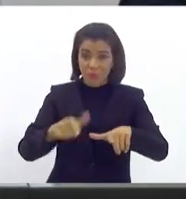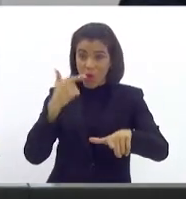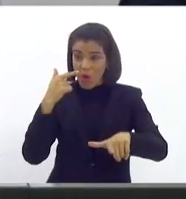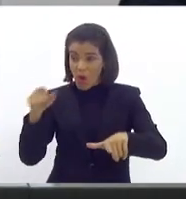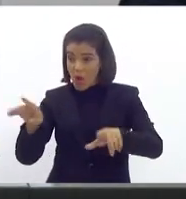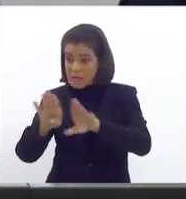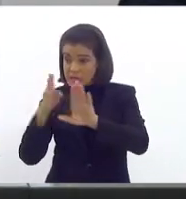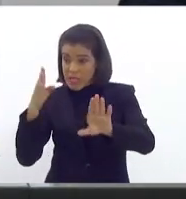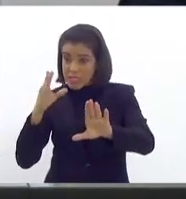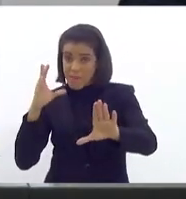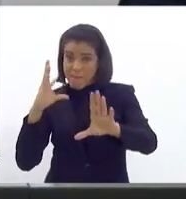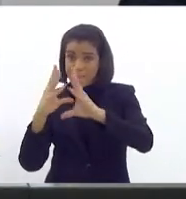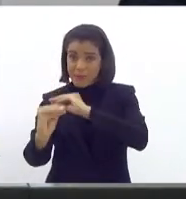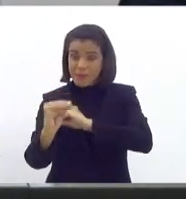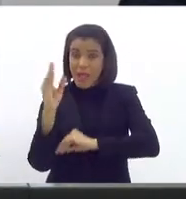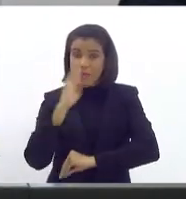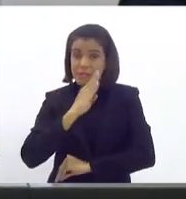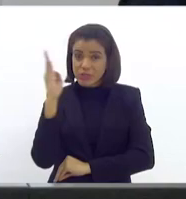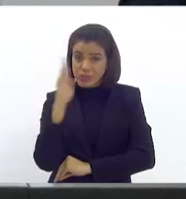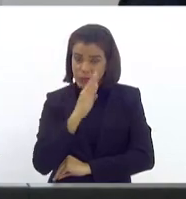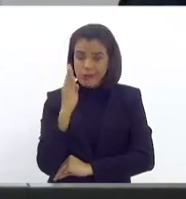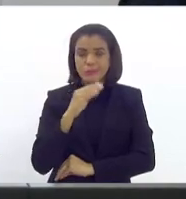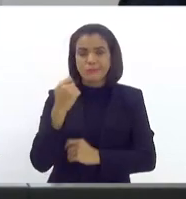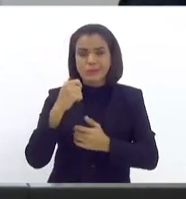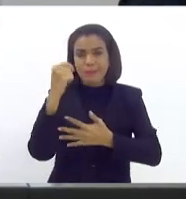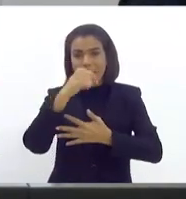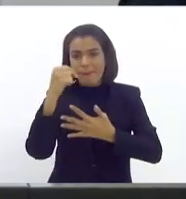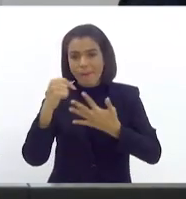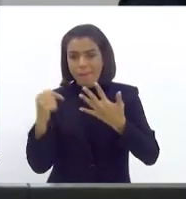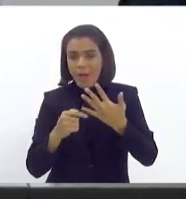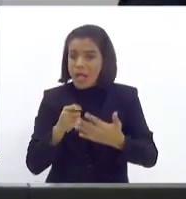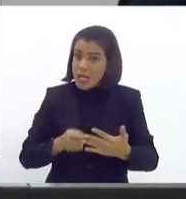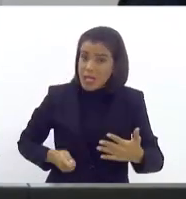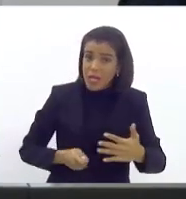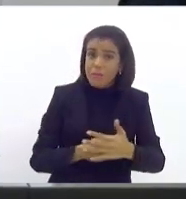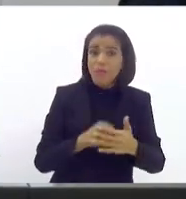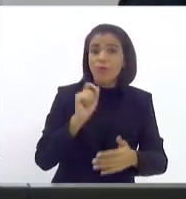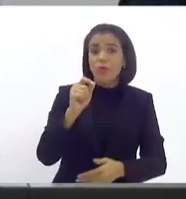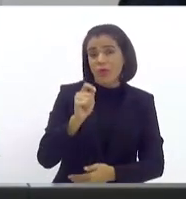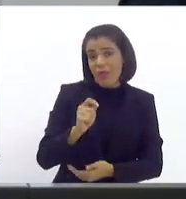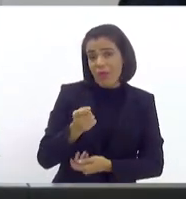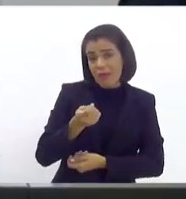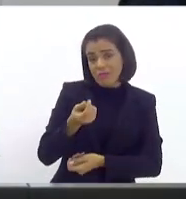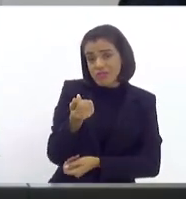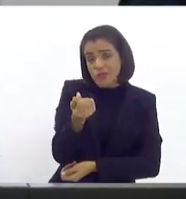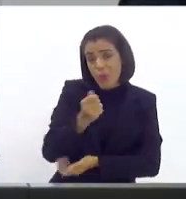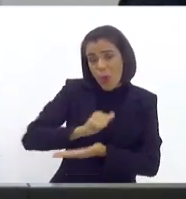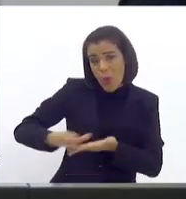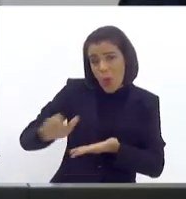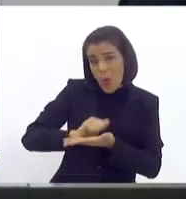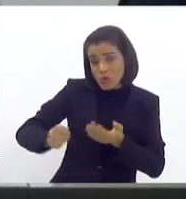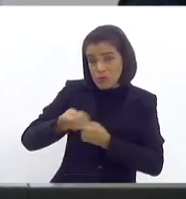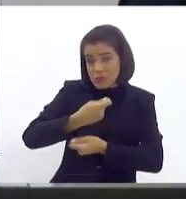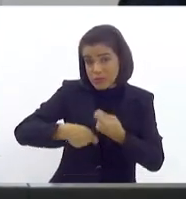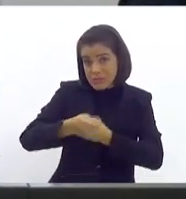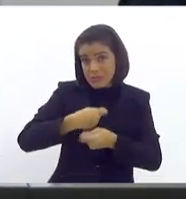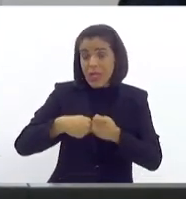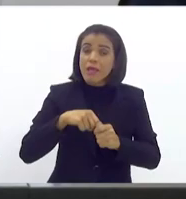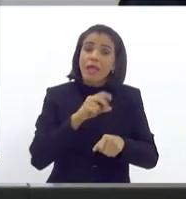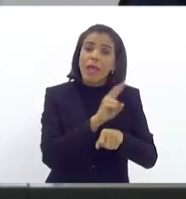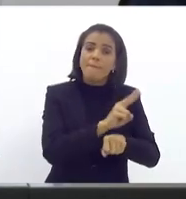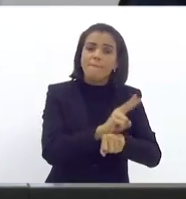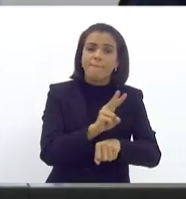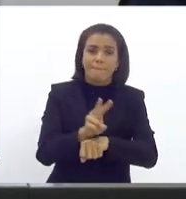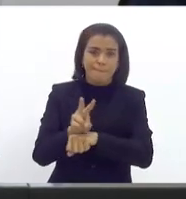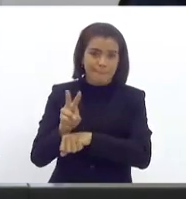contento, ou tem que ter os equipamentos XYZ, ele está impondo custos também à administração com base numa premissa maior, que é a preservação